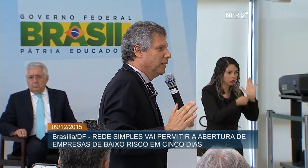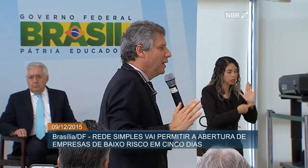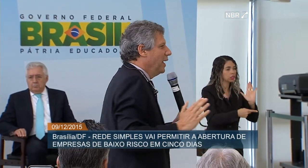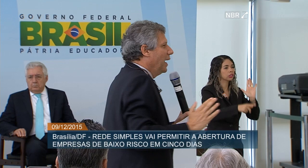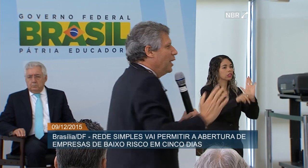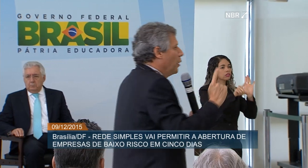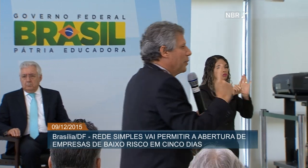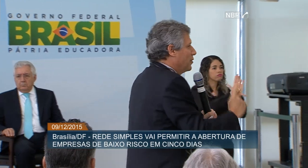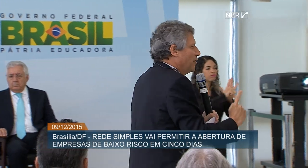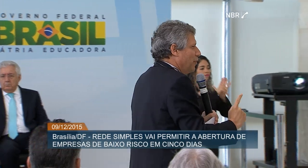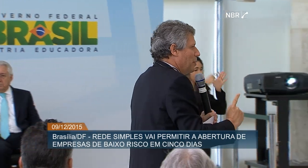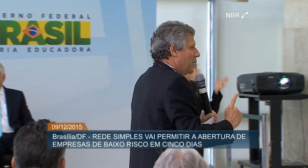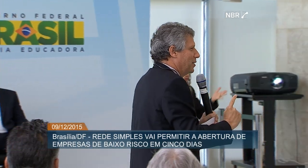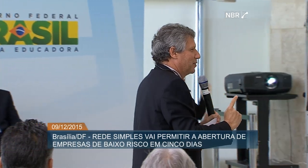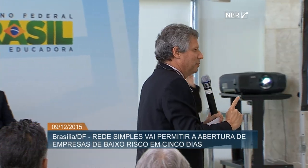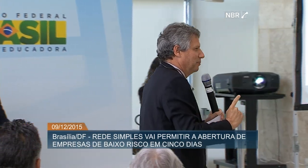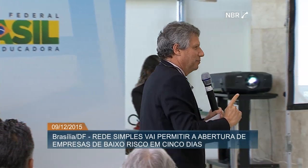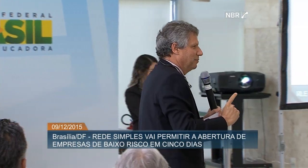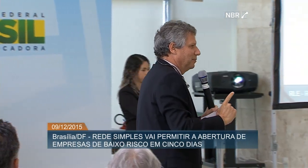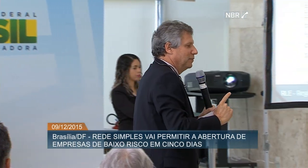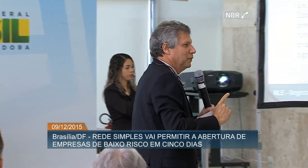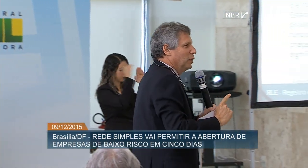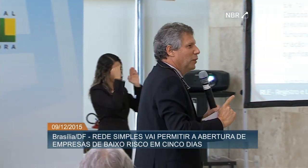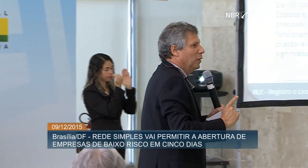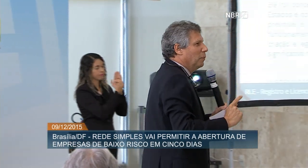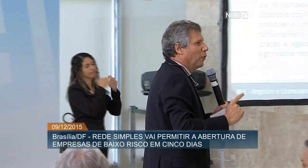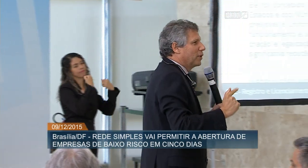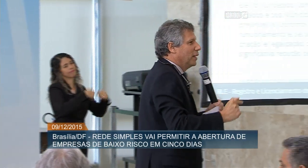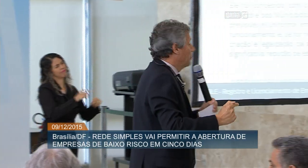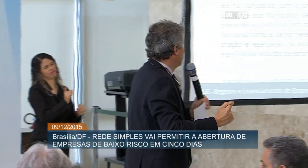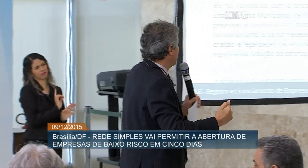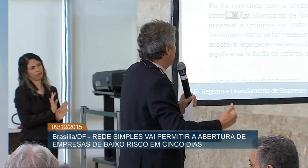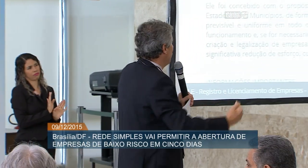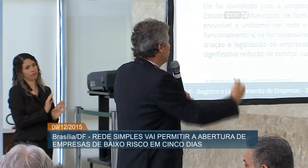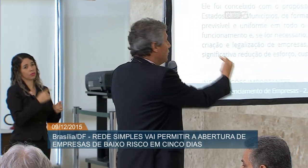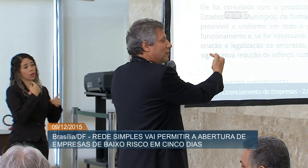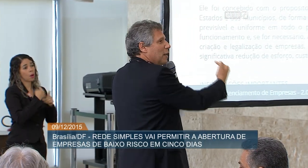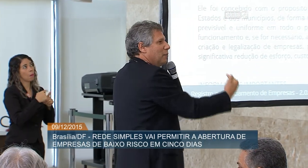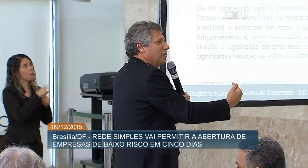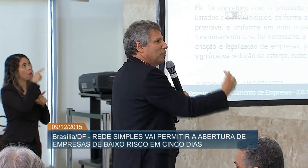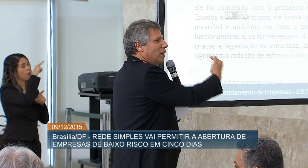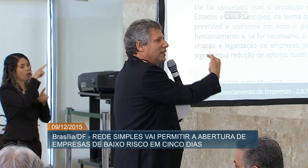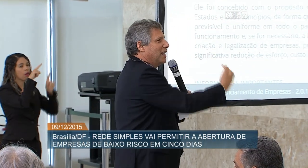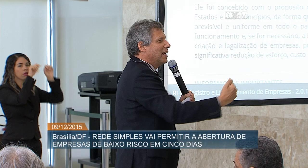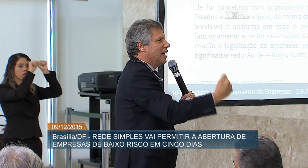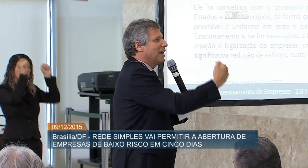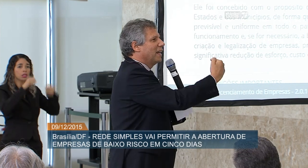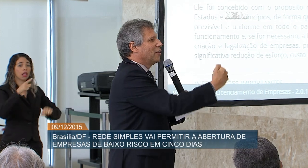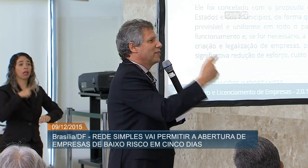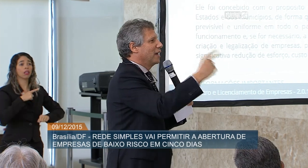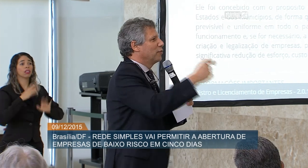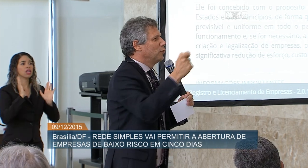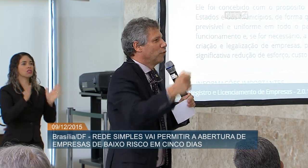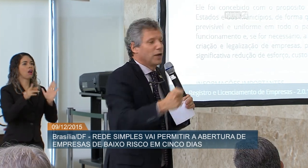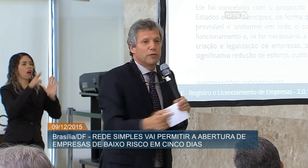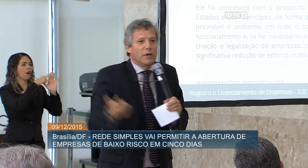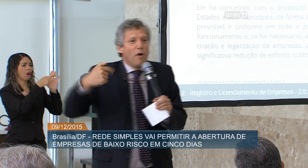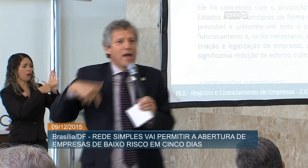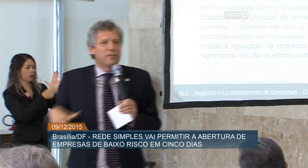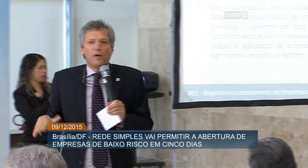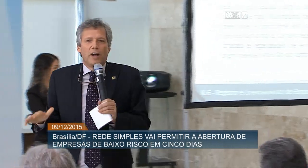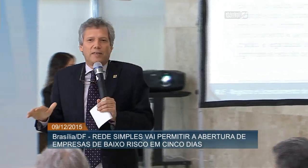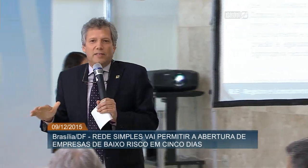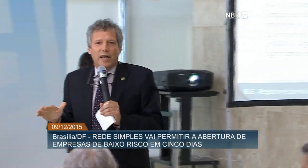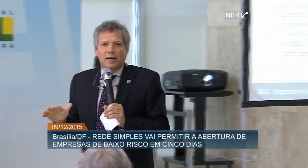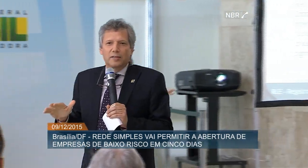negócio ele não precisa fazer mais por quê Porque o sistema já tem carregado as regras dos órgãos e